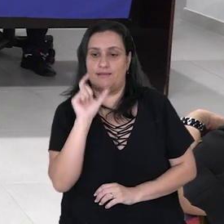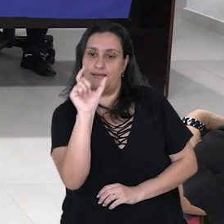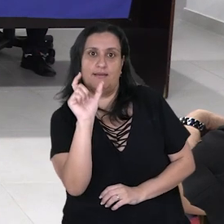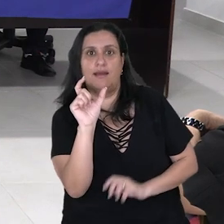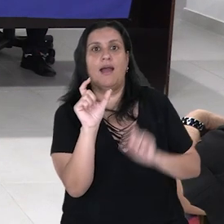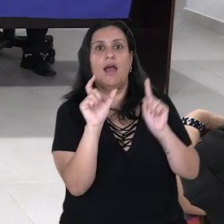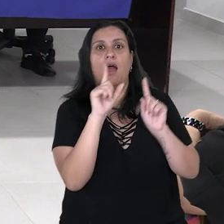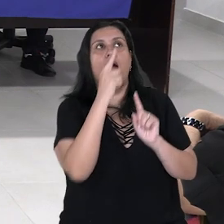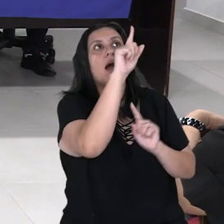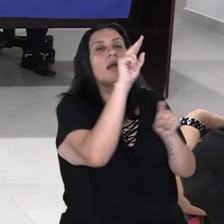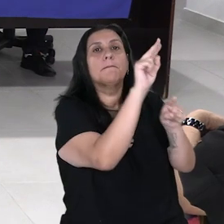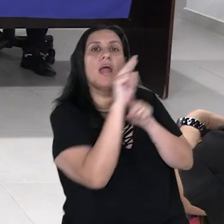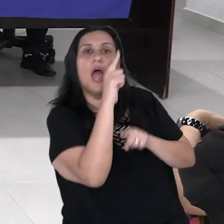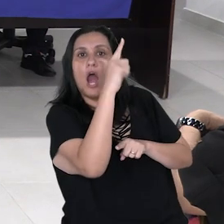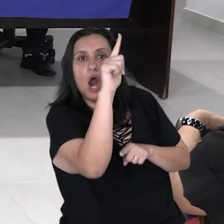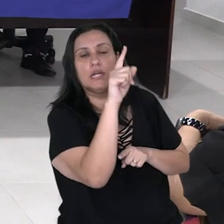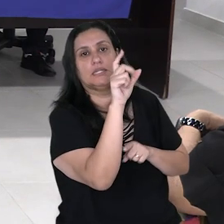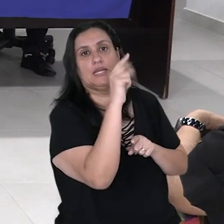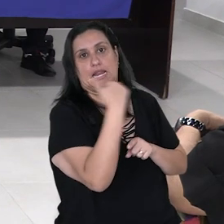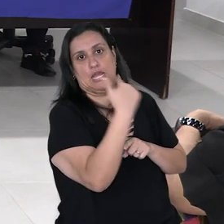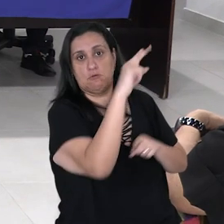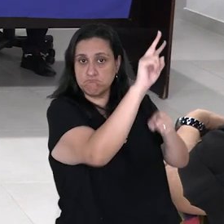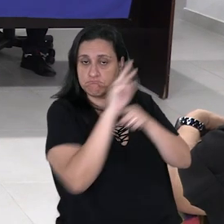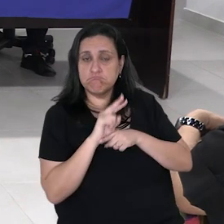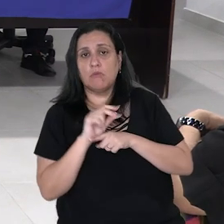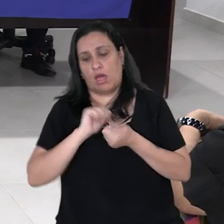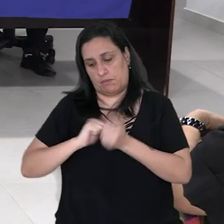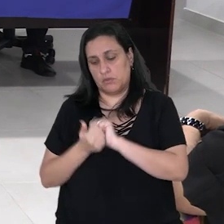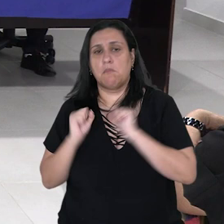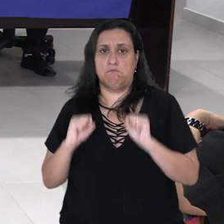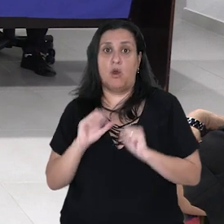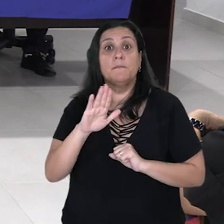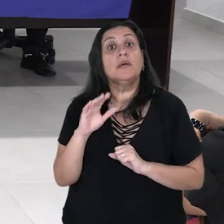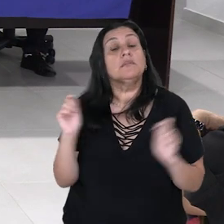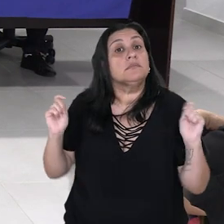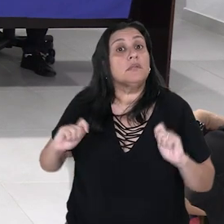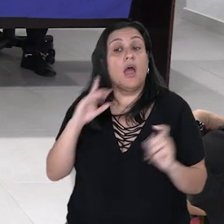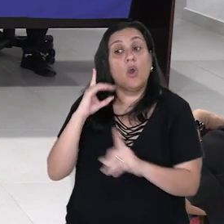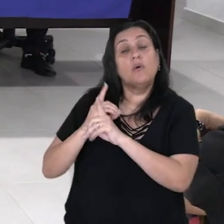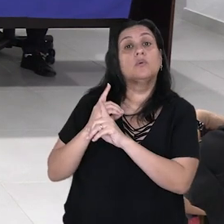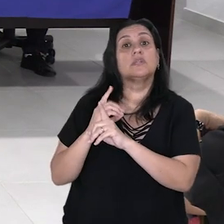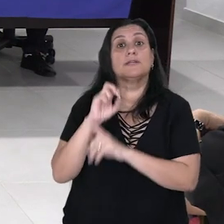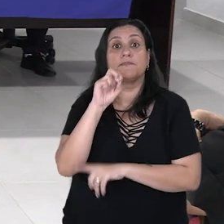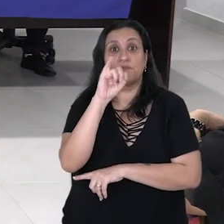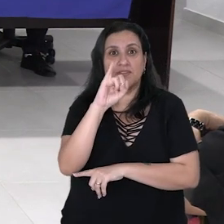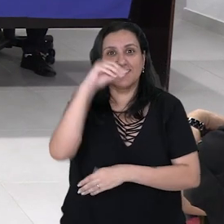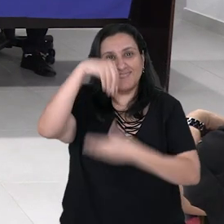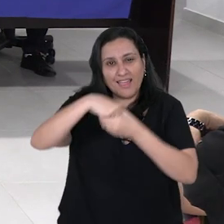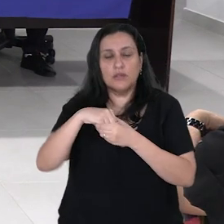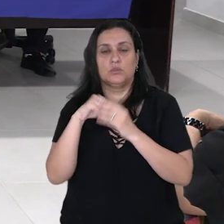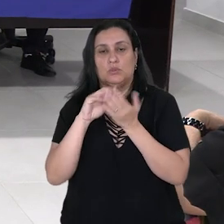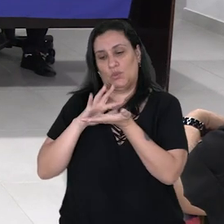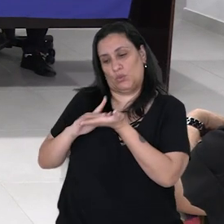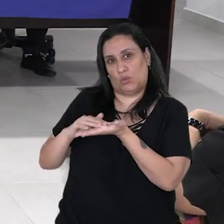não existem no alfabeto latino, que a gente pode adaptar, mas também é possível encontrar nos apêndices da grafia